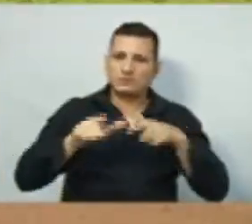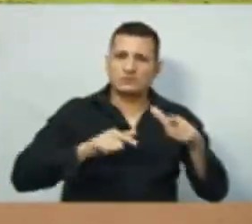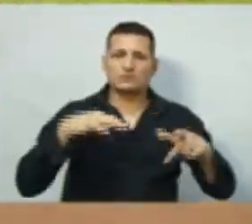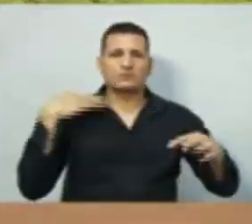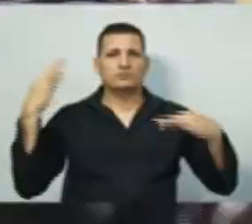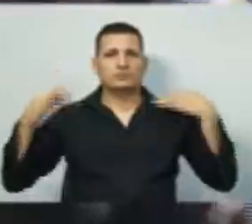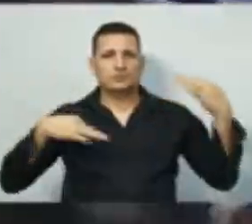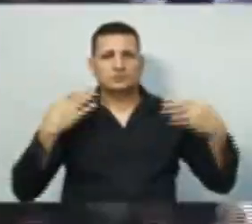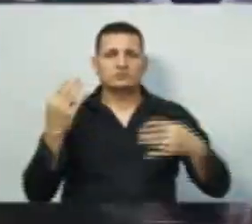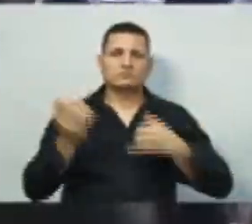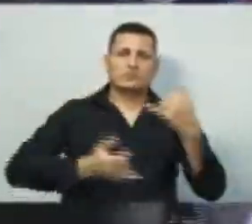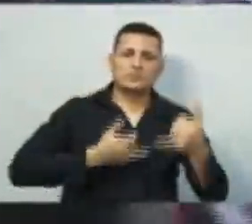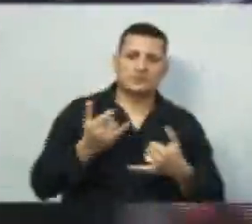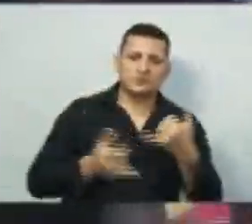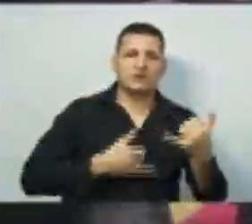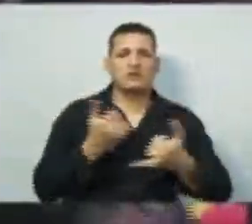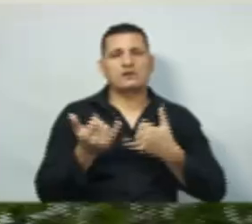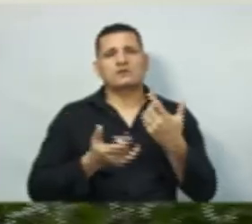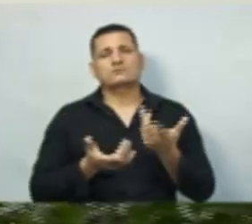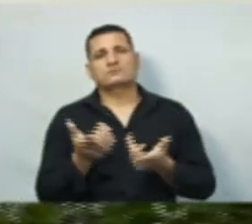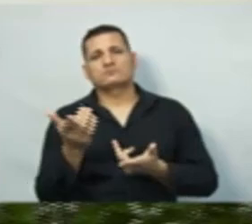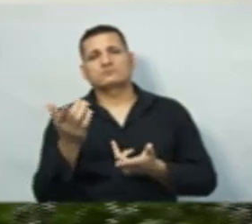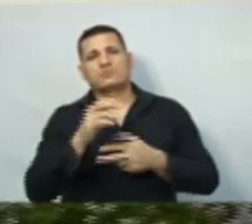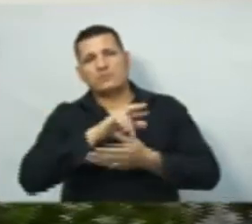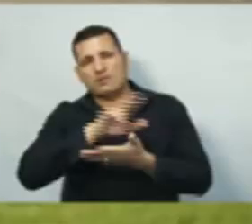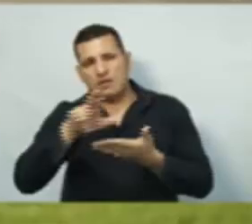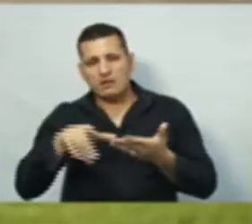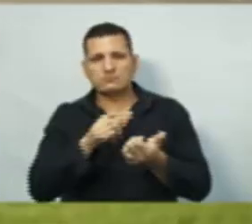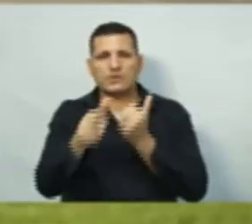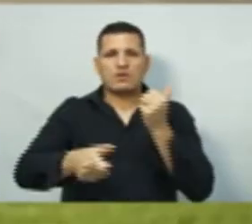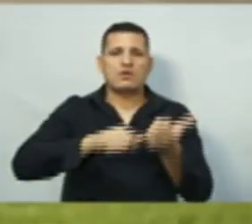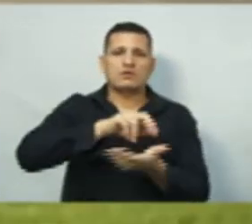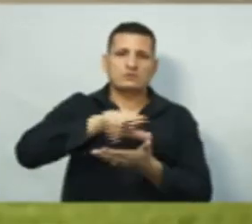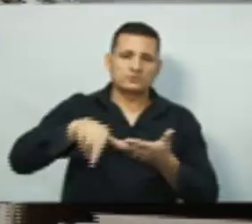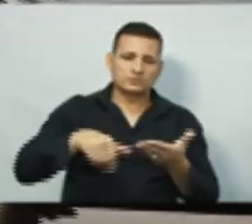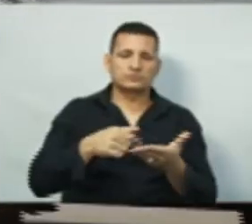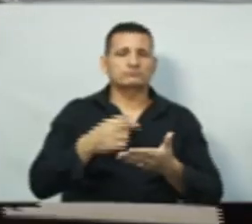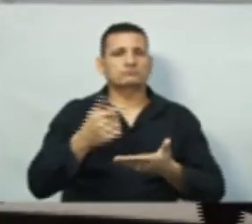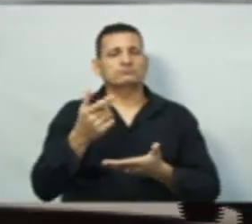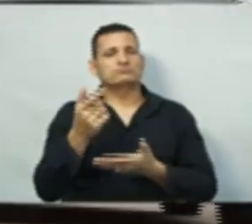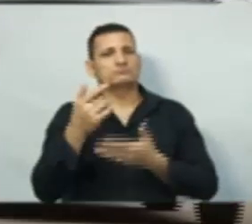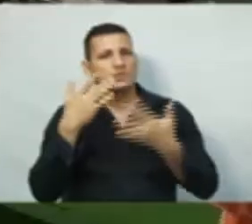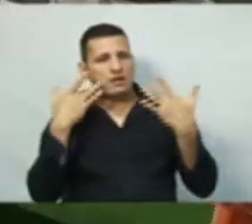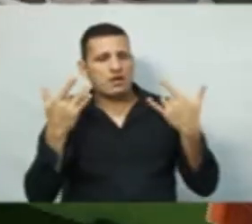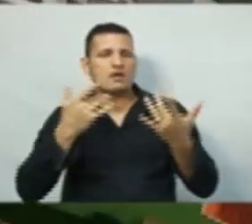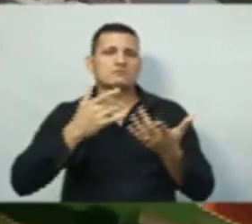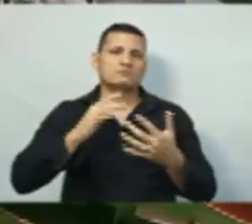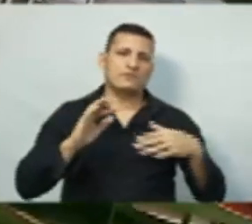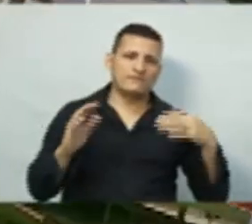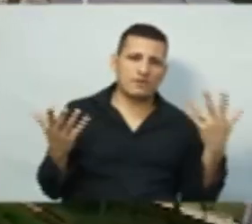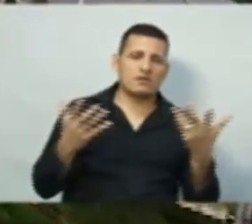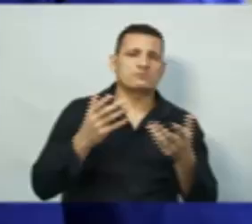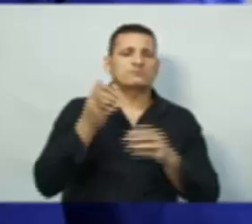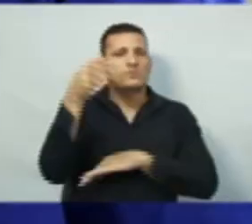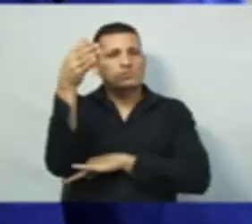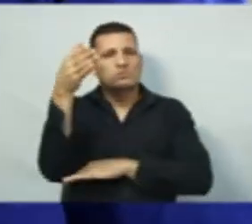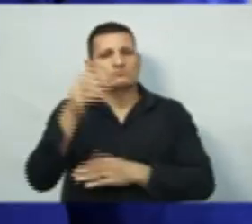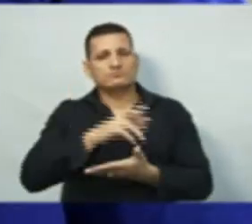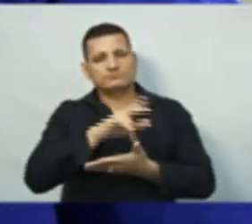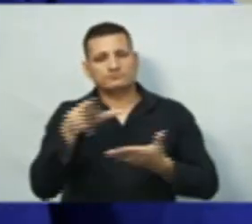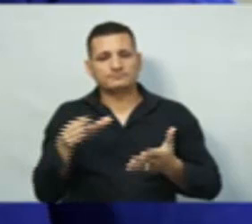turísticos, de lazer, entretenimento, esportes, artísticos, eventos e de hotelaria.